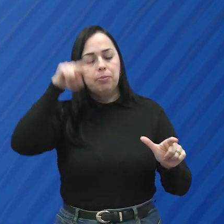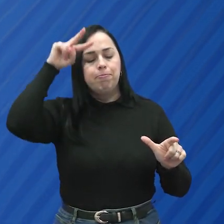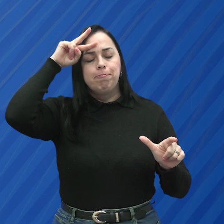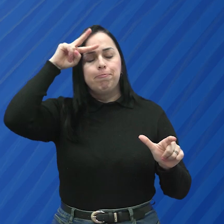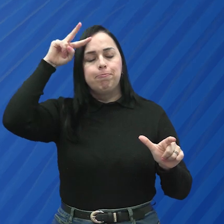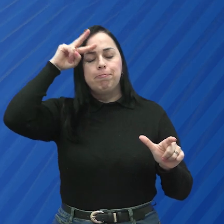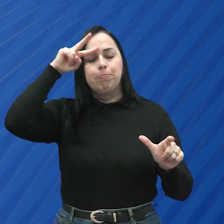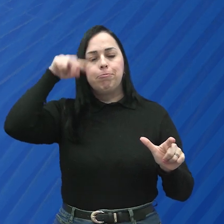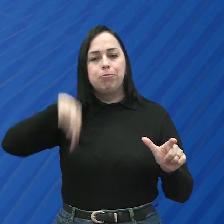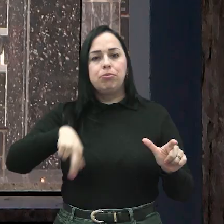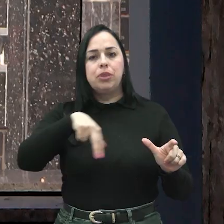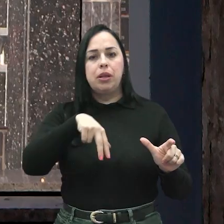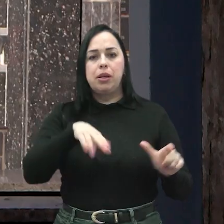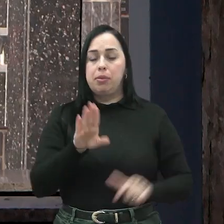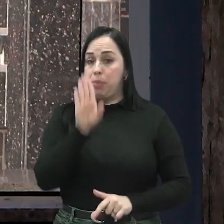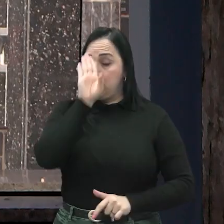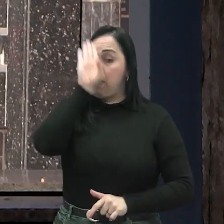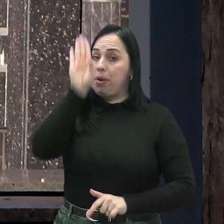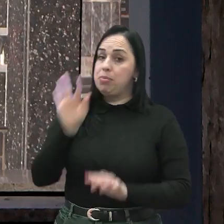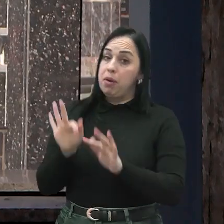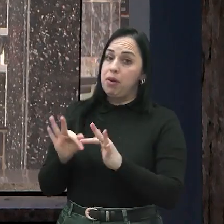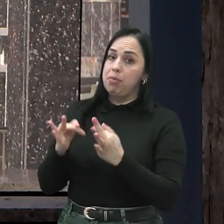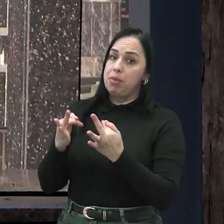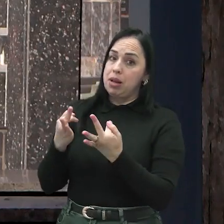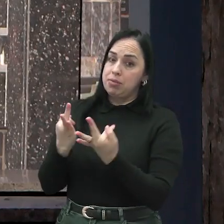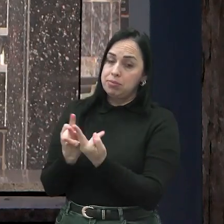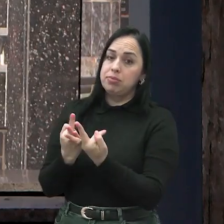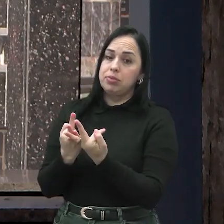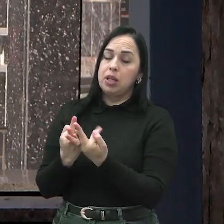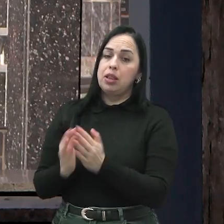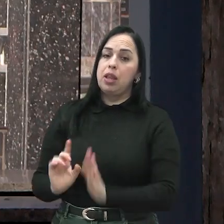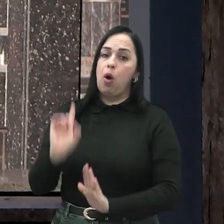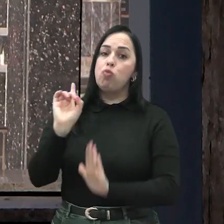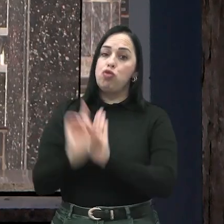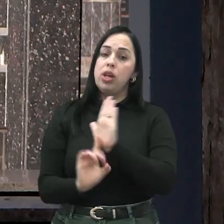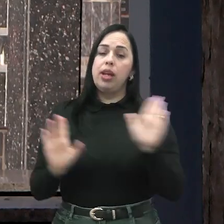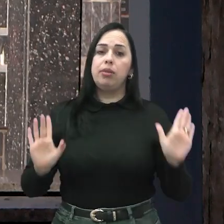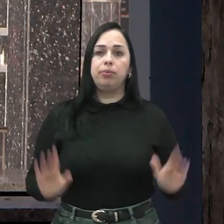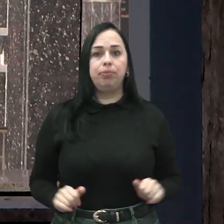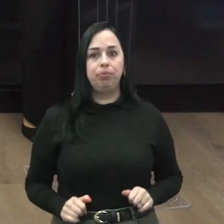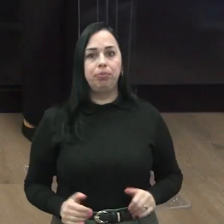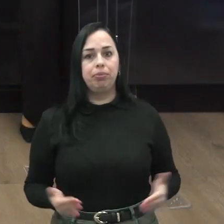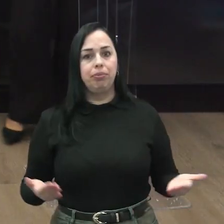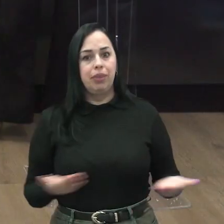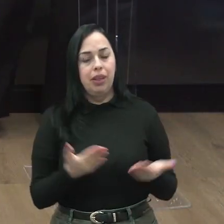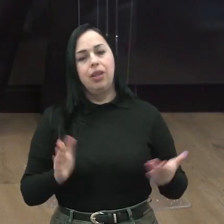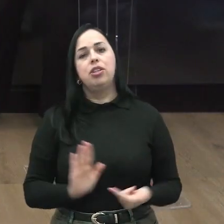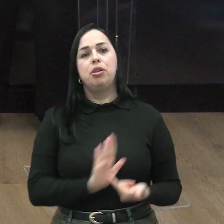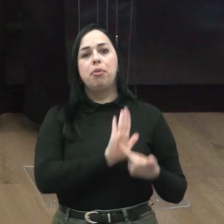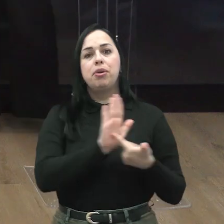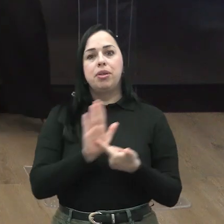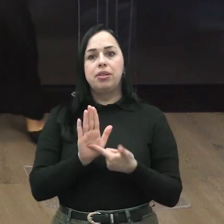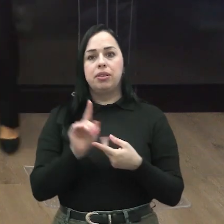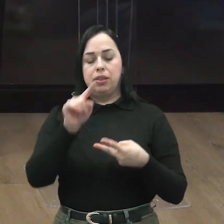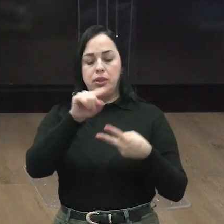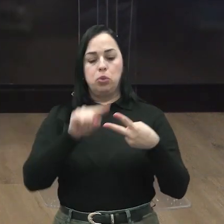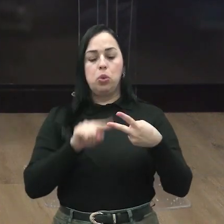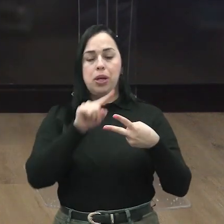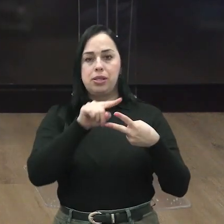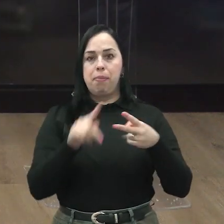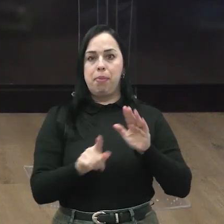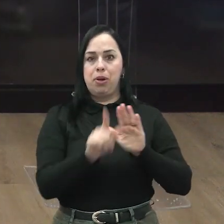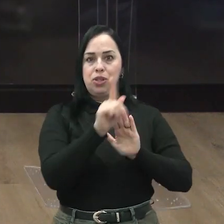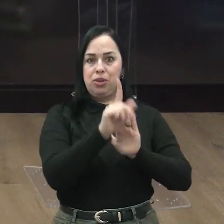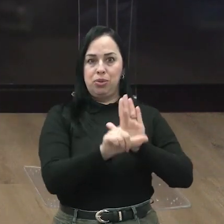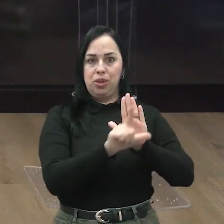recordações, especialmente para que famílias possam exercer o direito ao luto. E a gente te apresenta agora